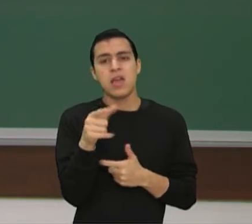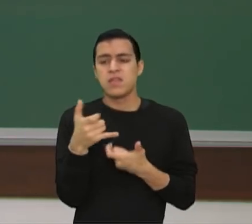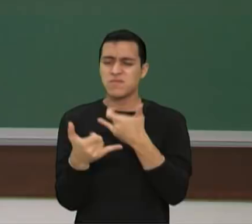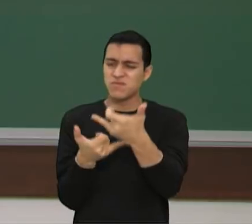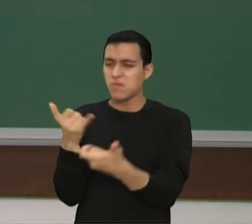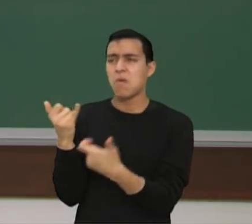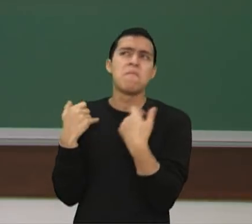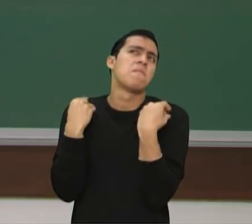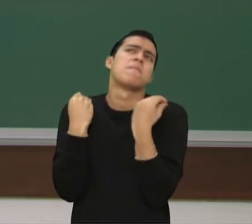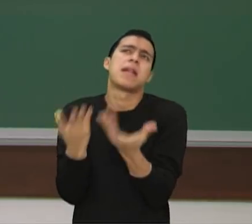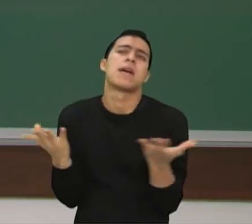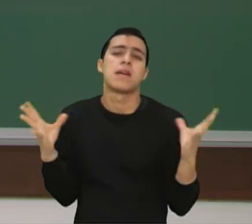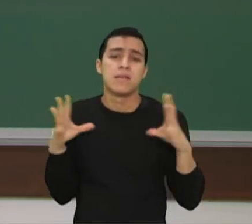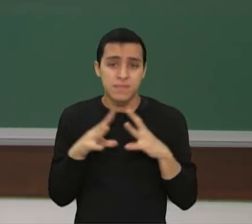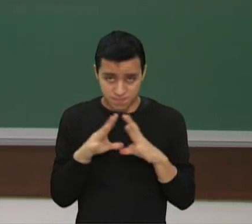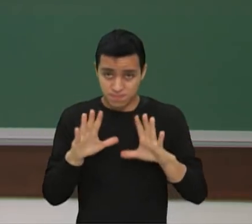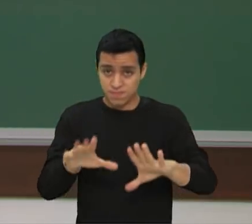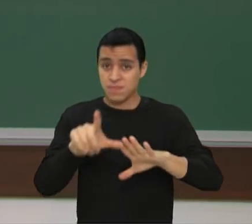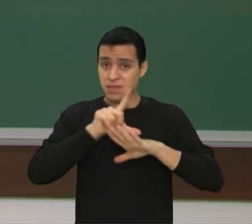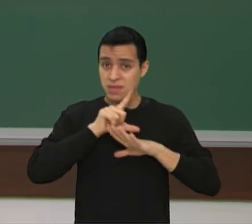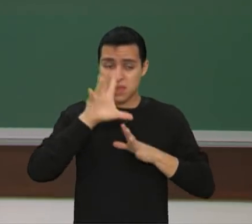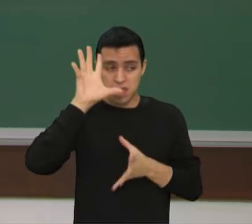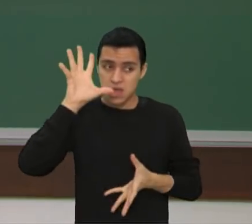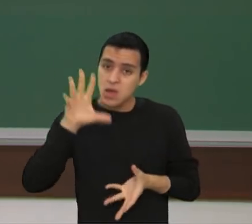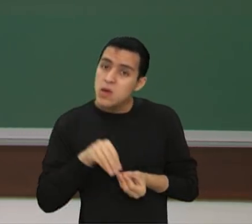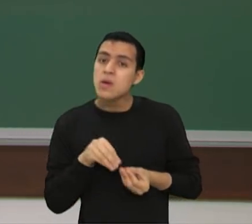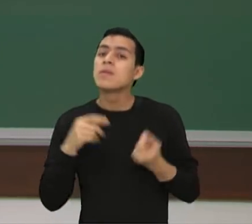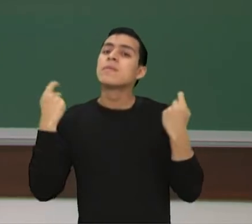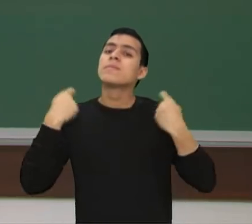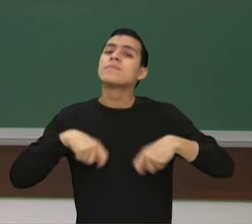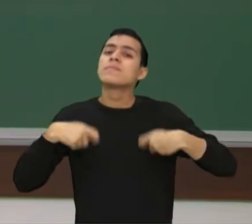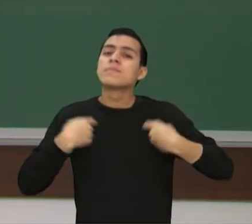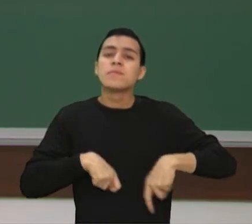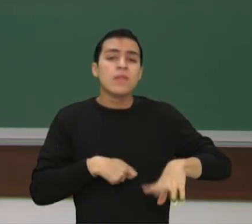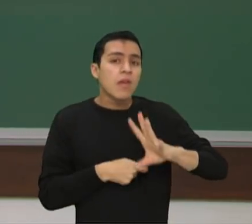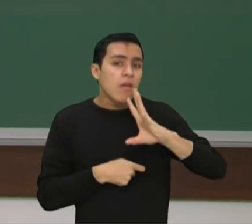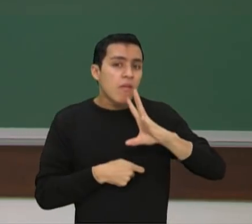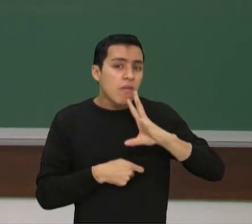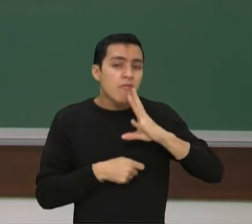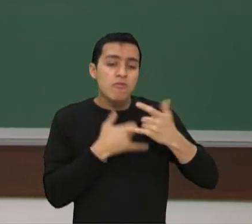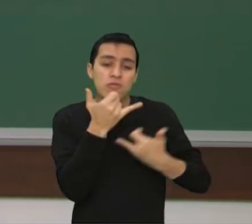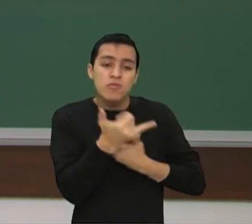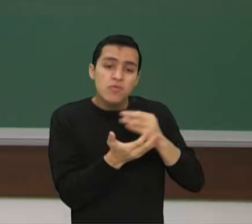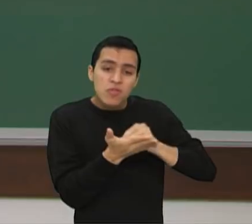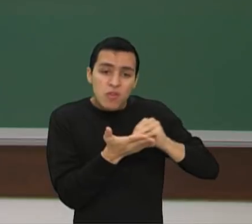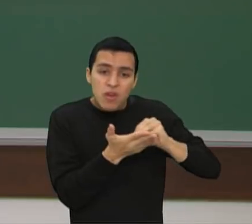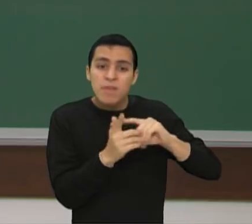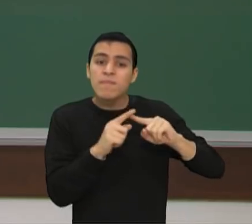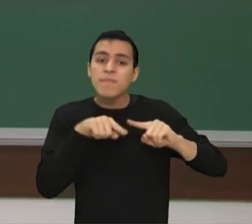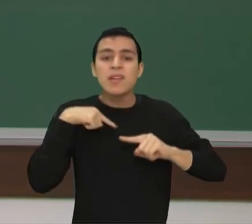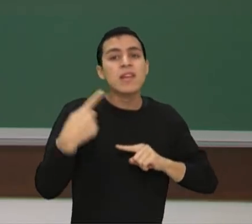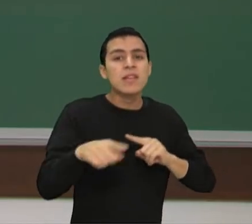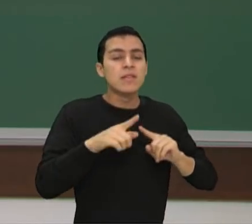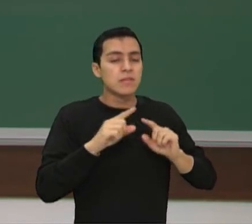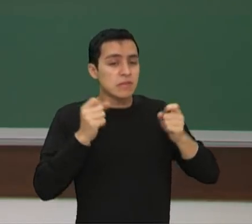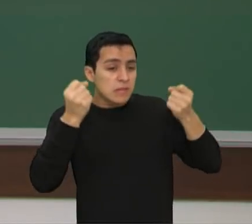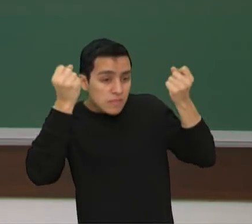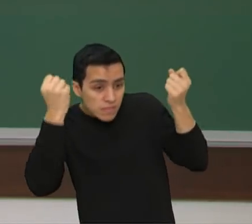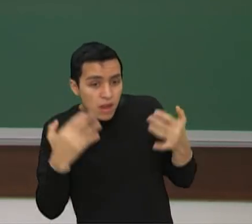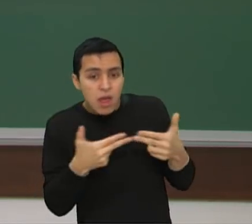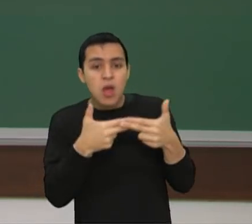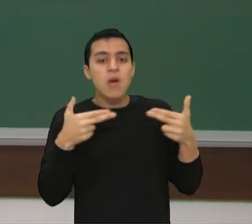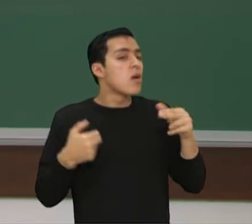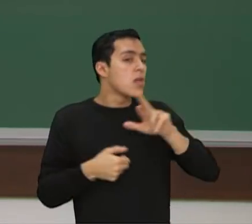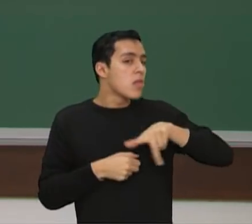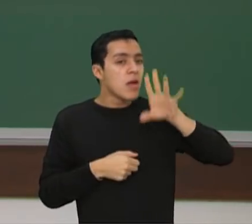tem sentido nenhum. Então, por isso que a gente precisa entender, a gente precisa conhecer o jogo para depois a gente falar que alguma coisa